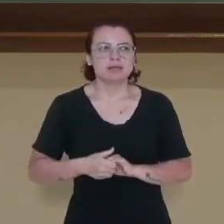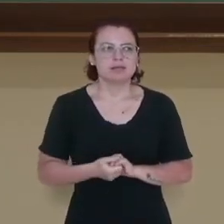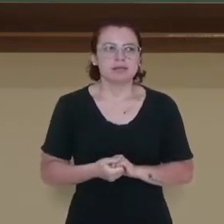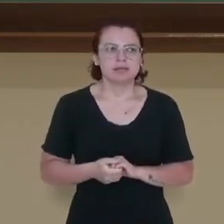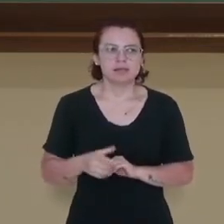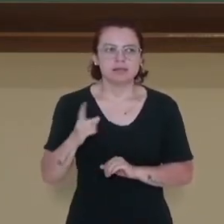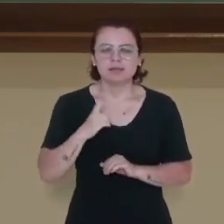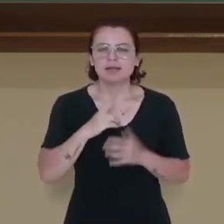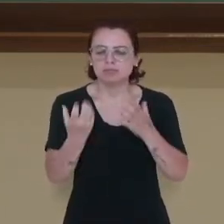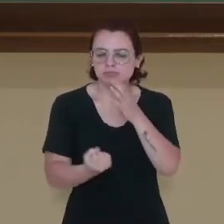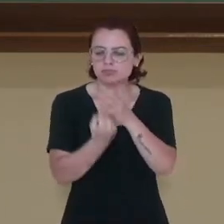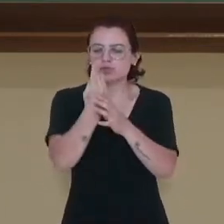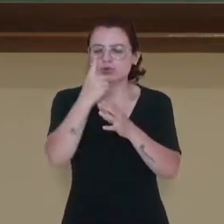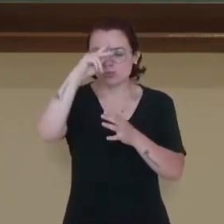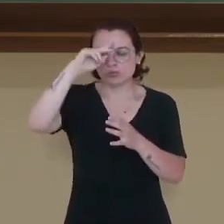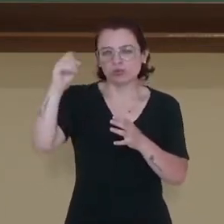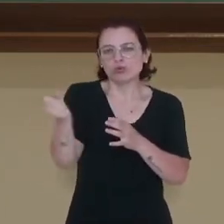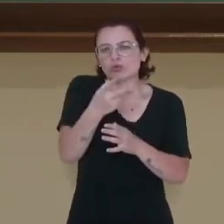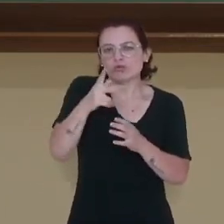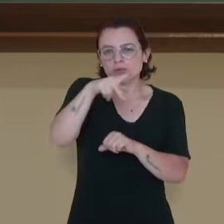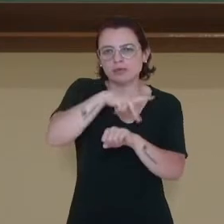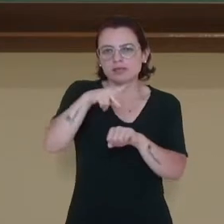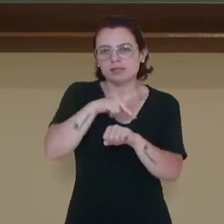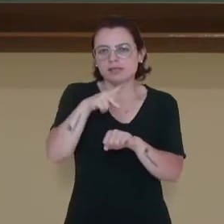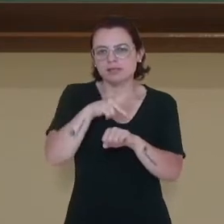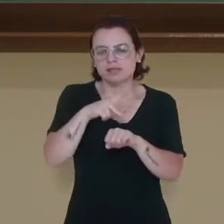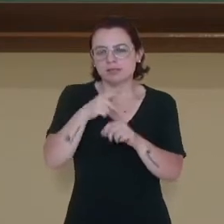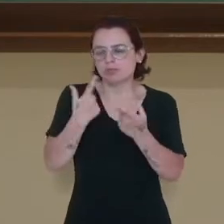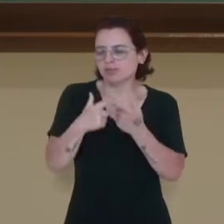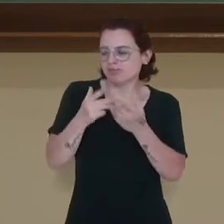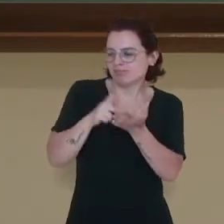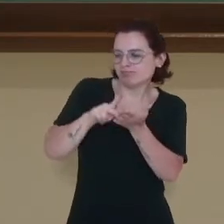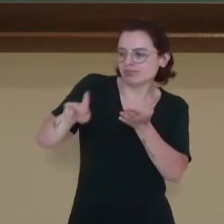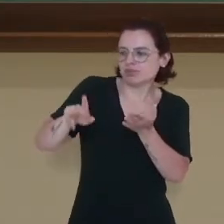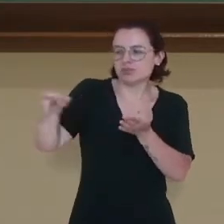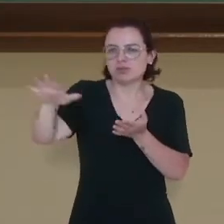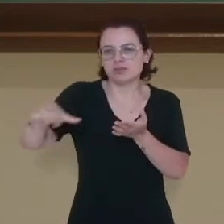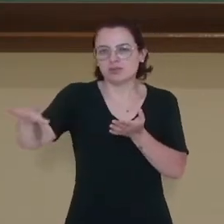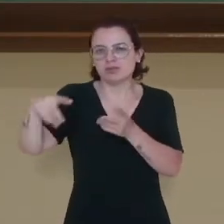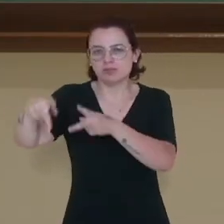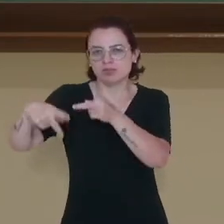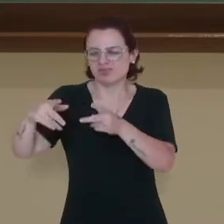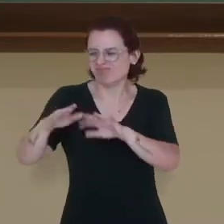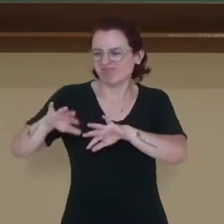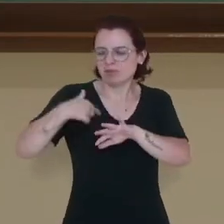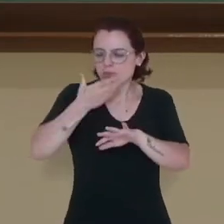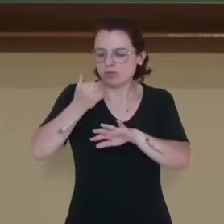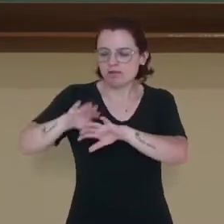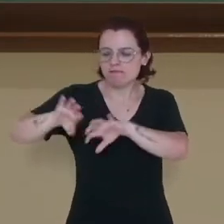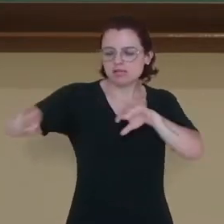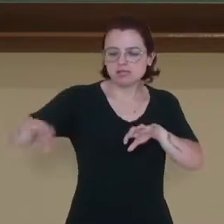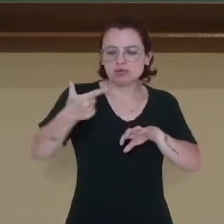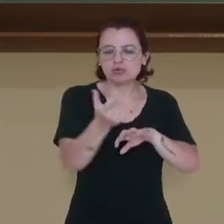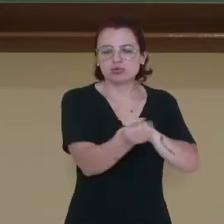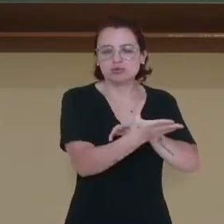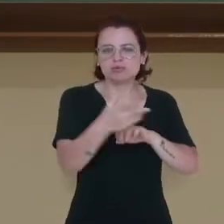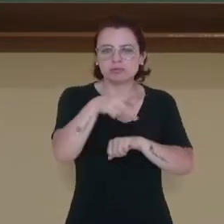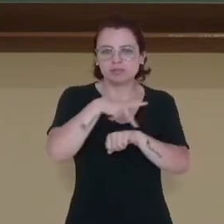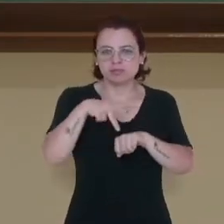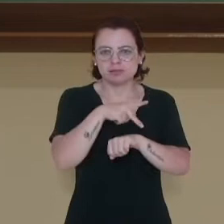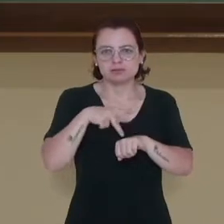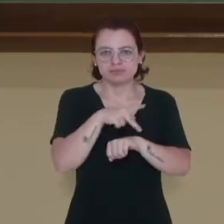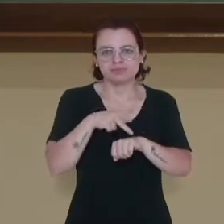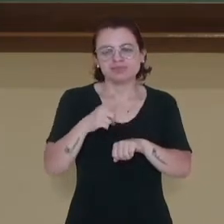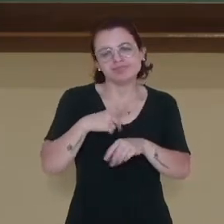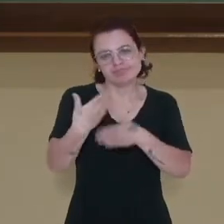quer criar um novo país para eles, já que eles não se identificam, com os outros povos ao redor e vem sofrendo ao longo do tempo